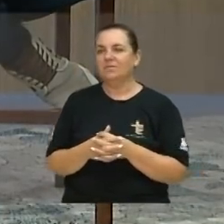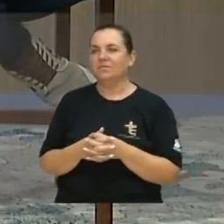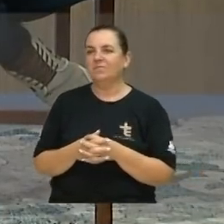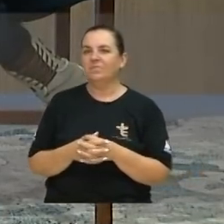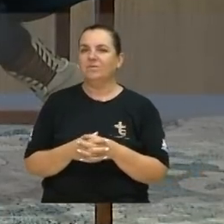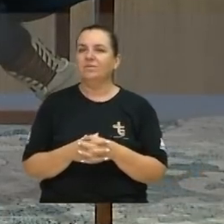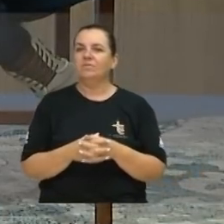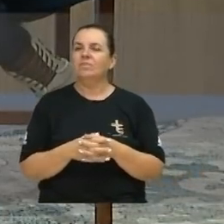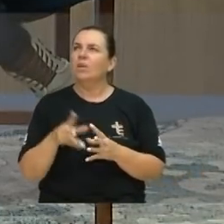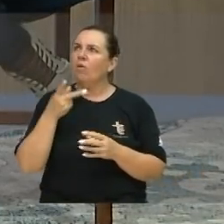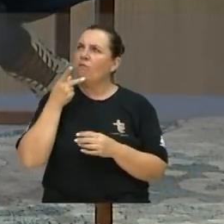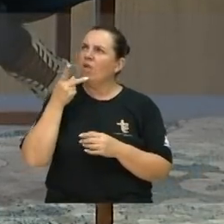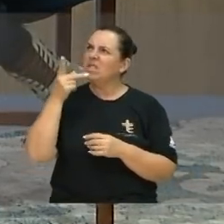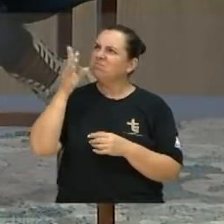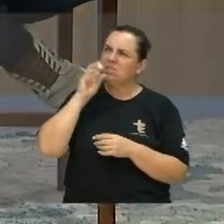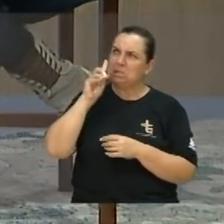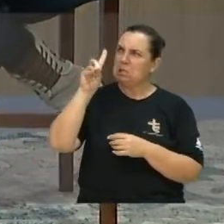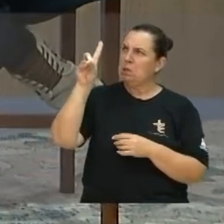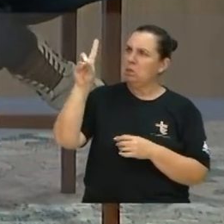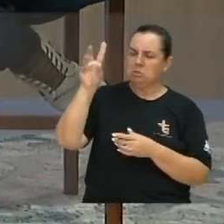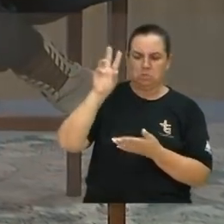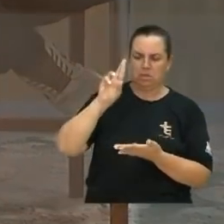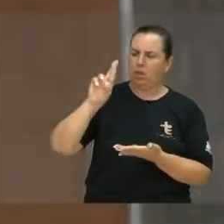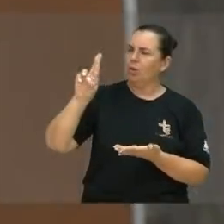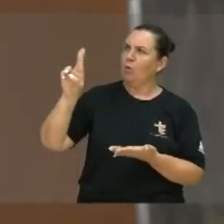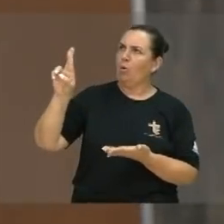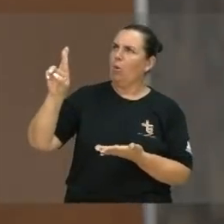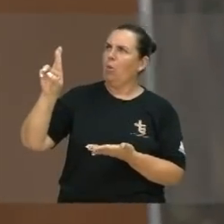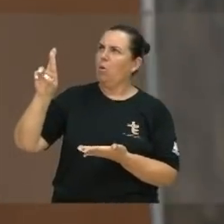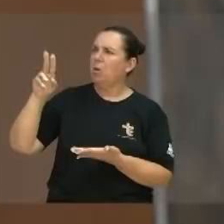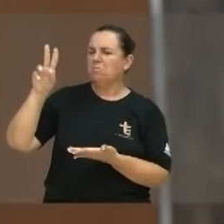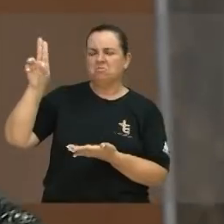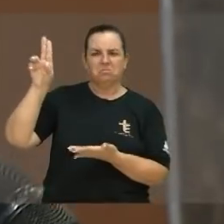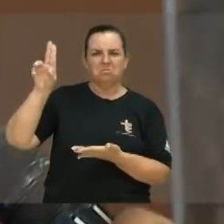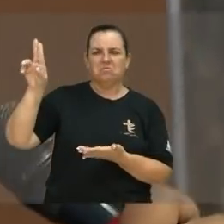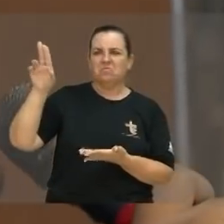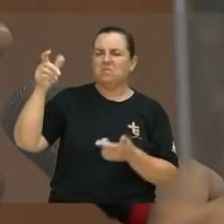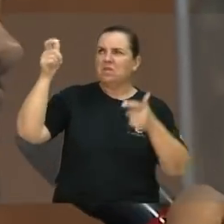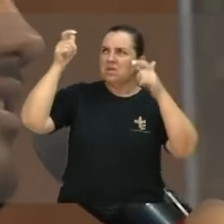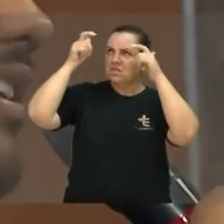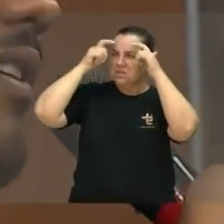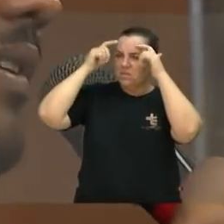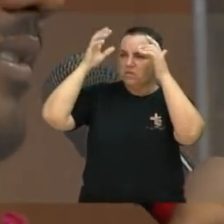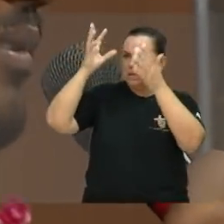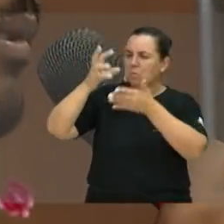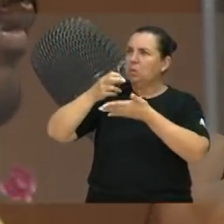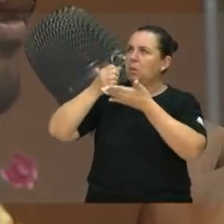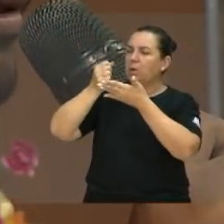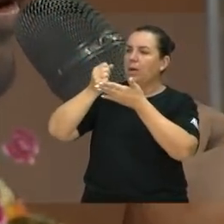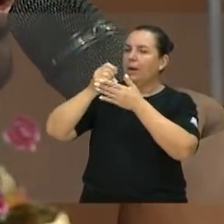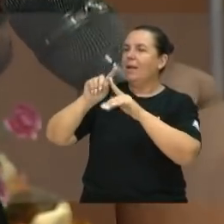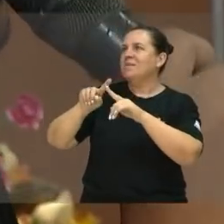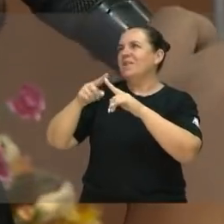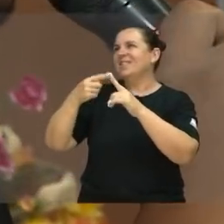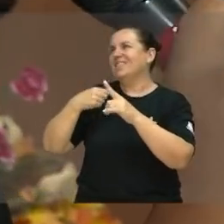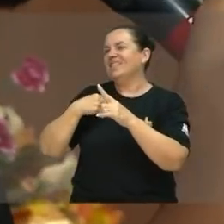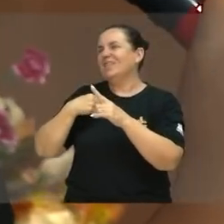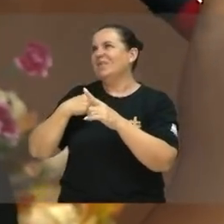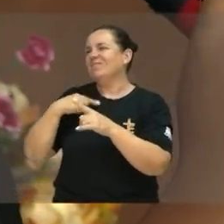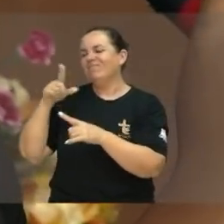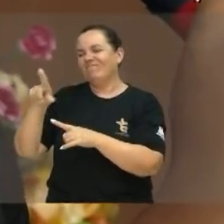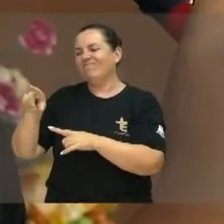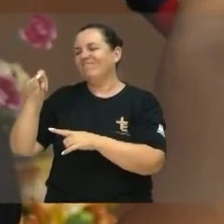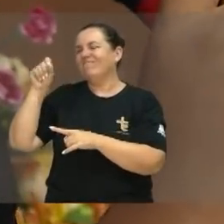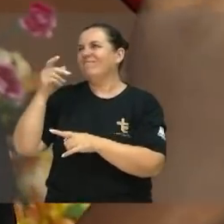me chamam de deus e de senhor te chamam de salvador